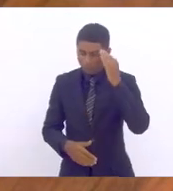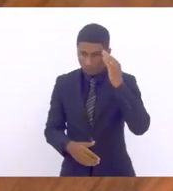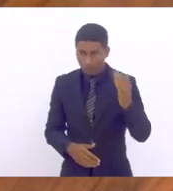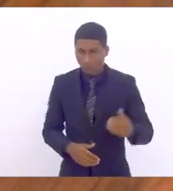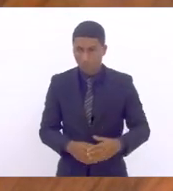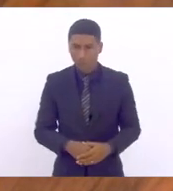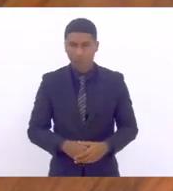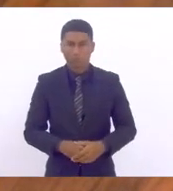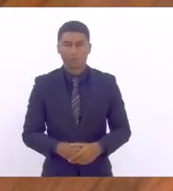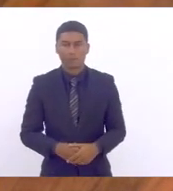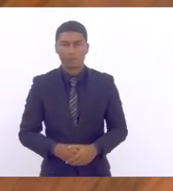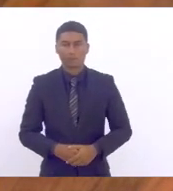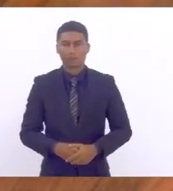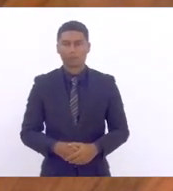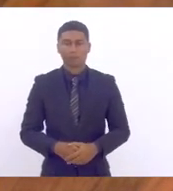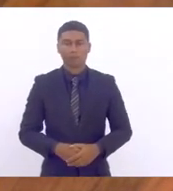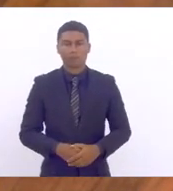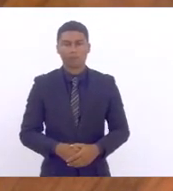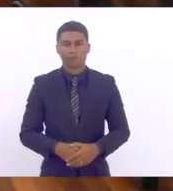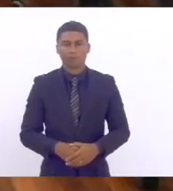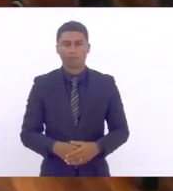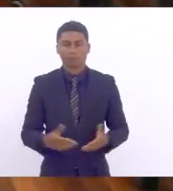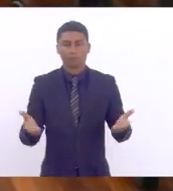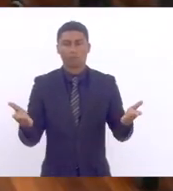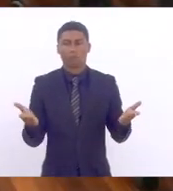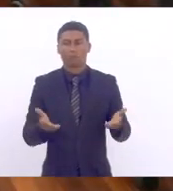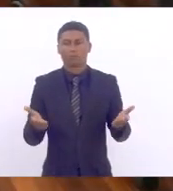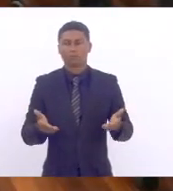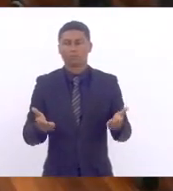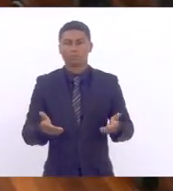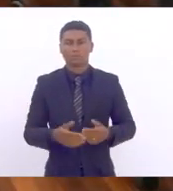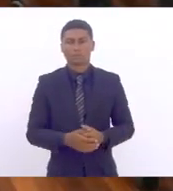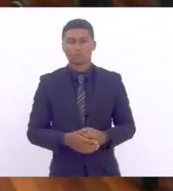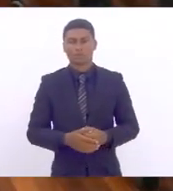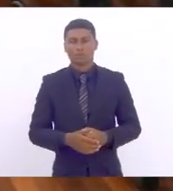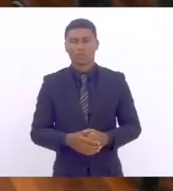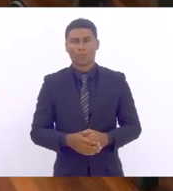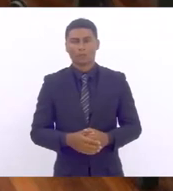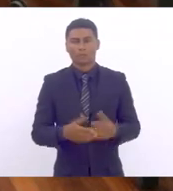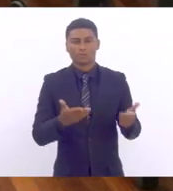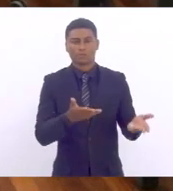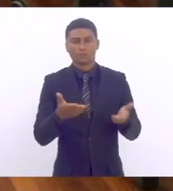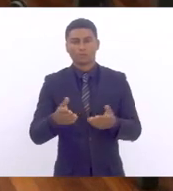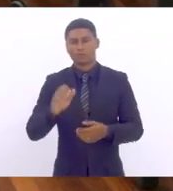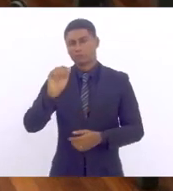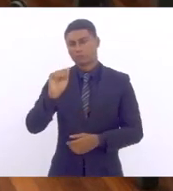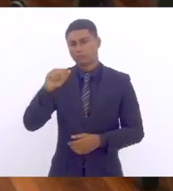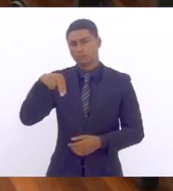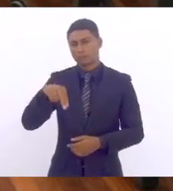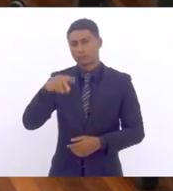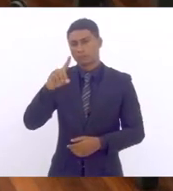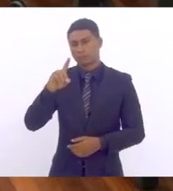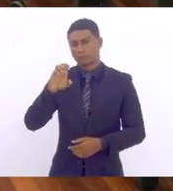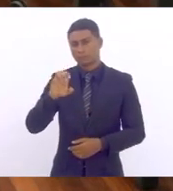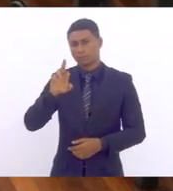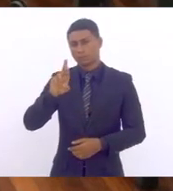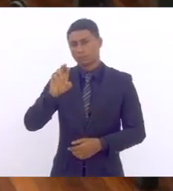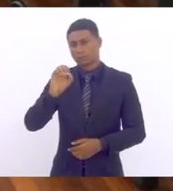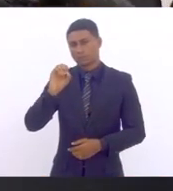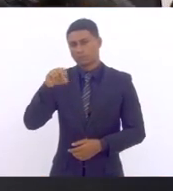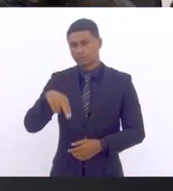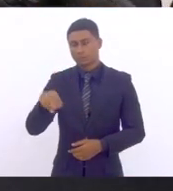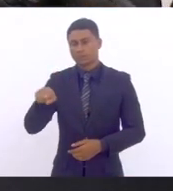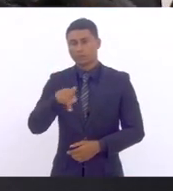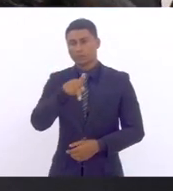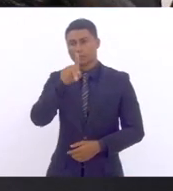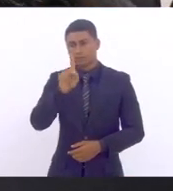Rodrigo. Passo a palavra agora para Anderson, que é o presidente da torcida